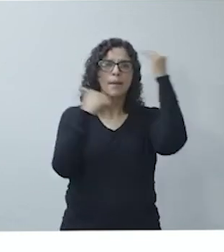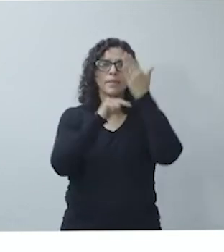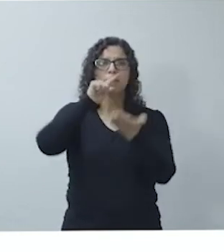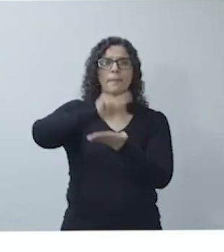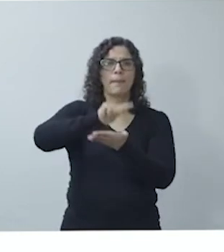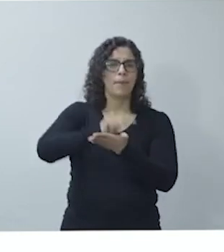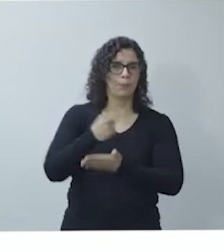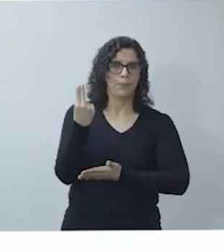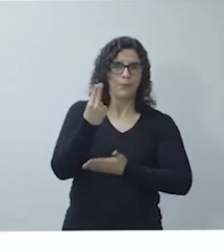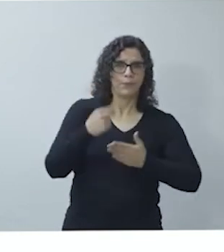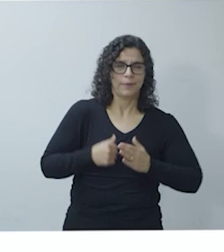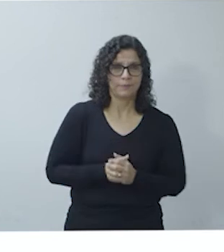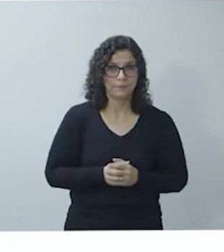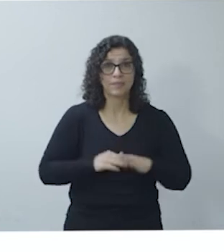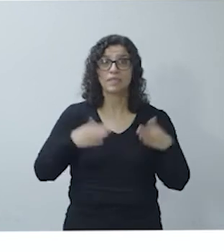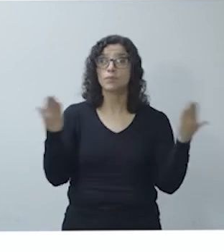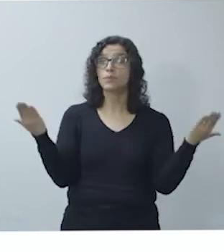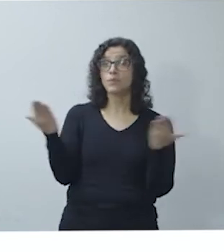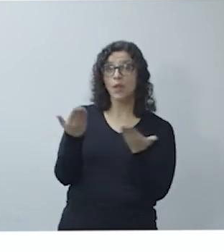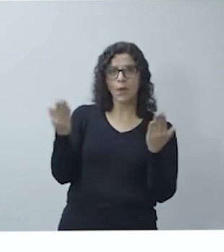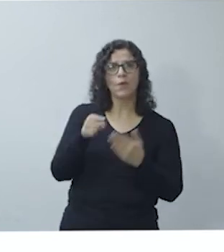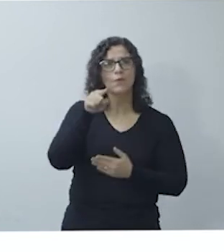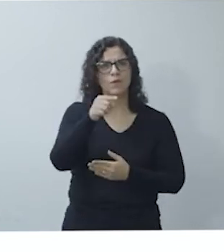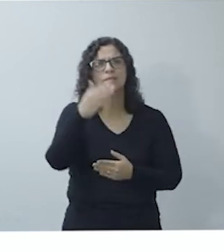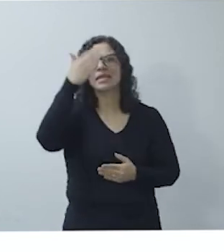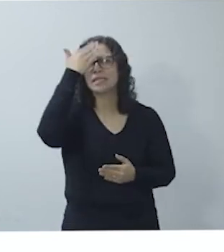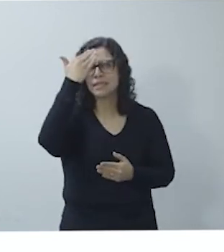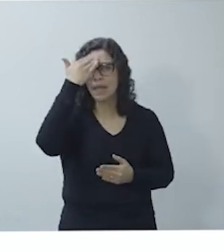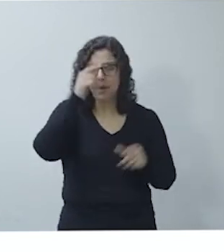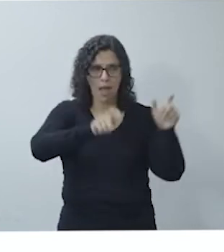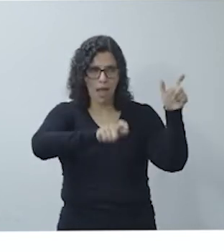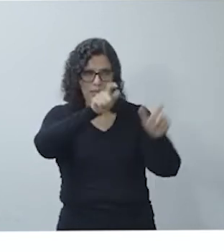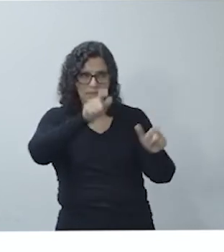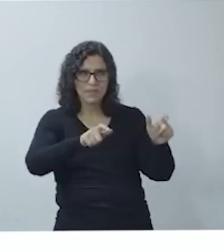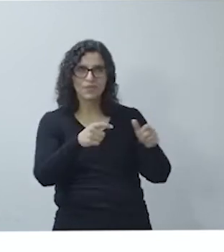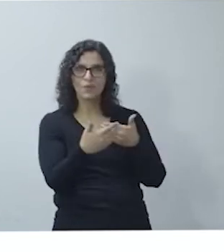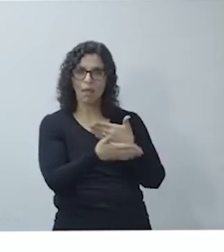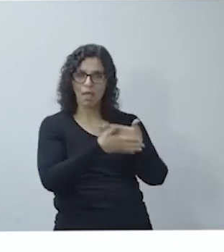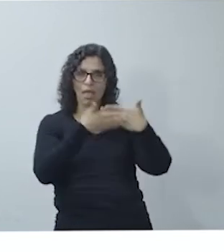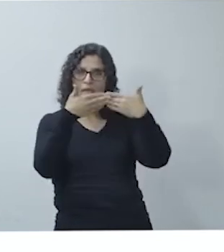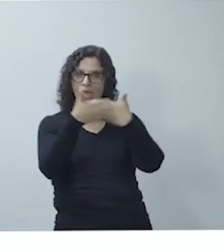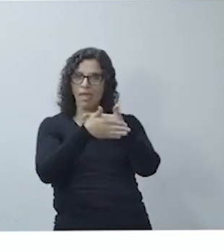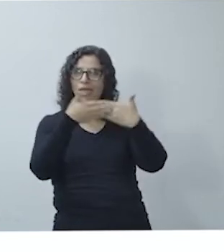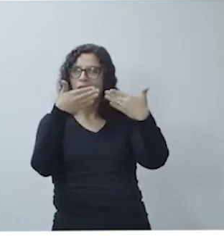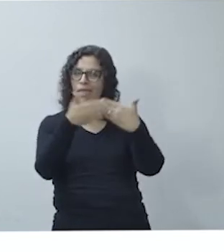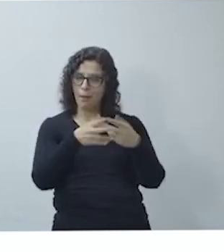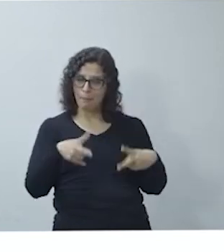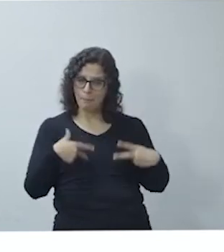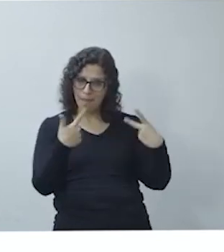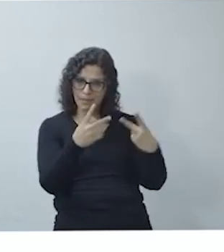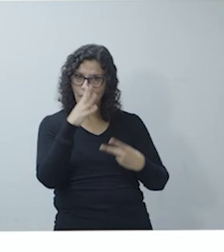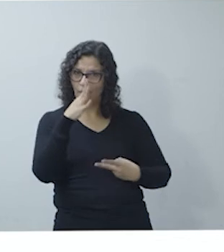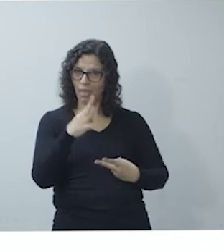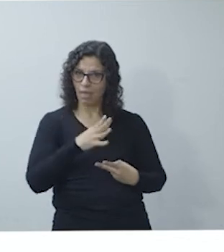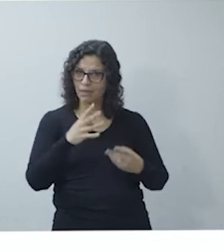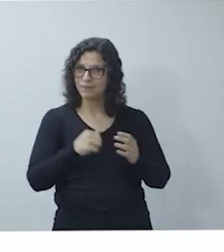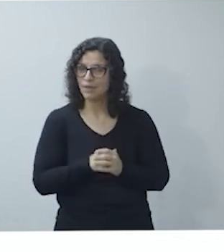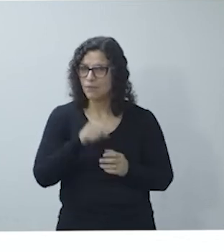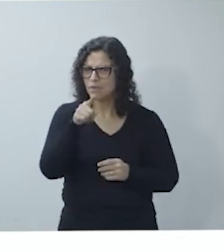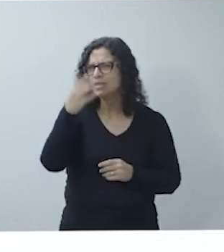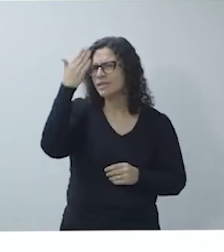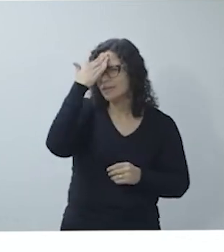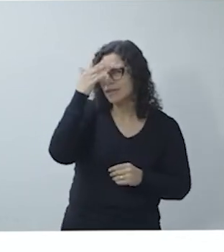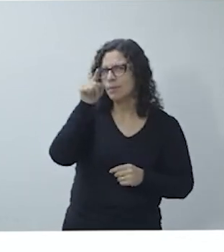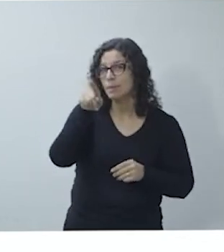de papelão. E agora, sabendo que as pessoas começaram te admirar, né? Se